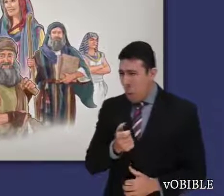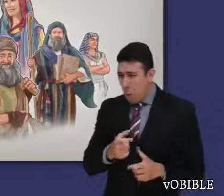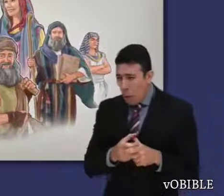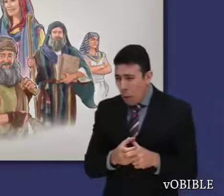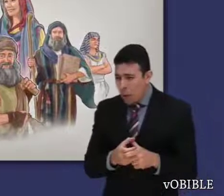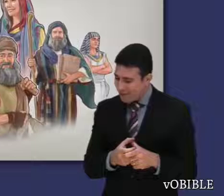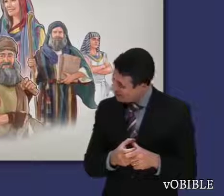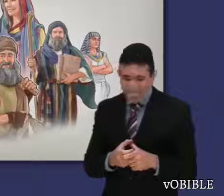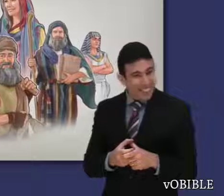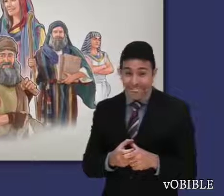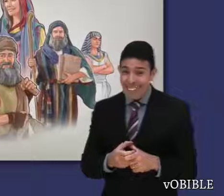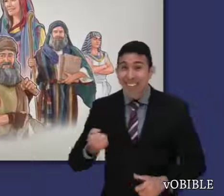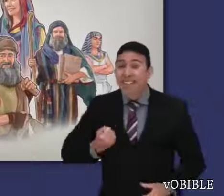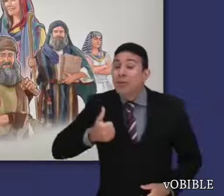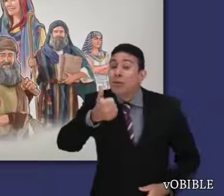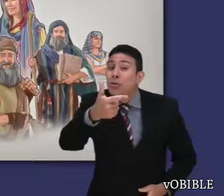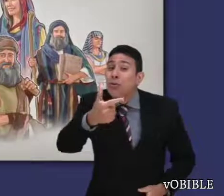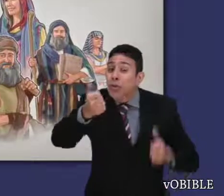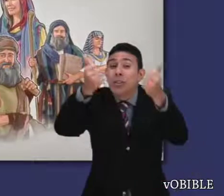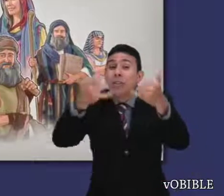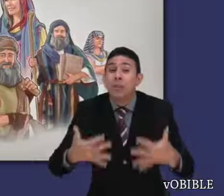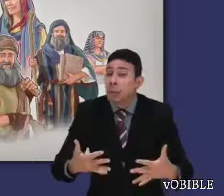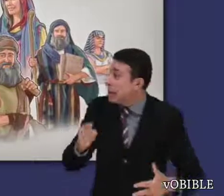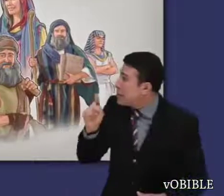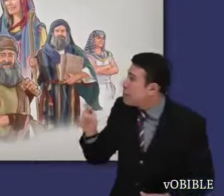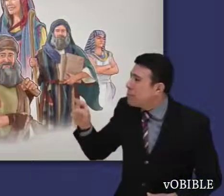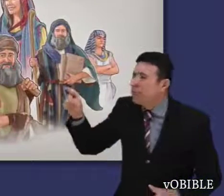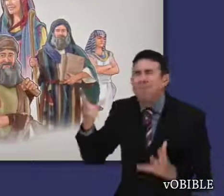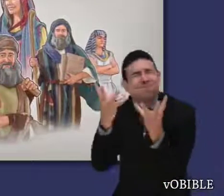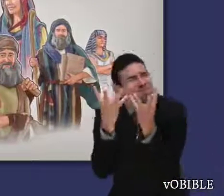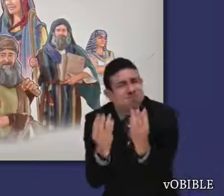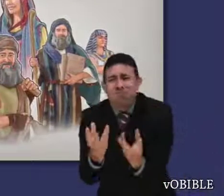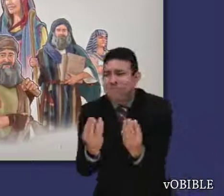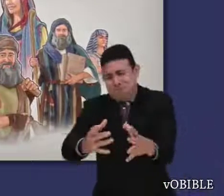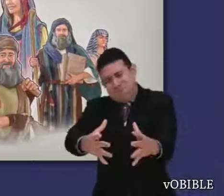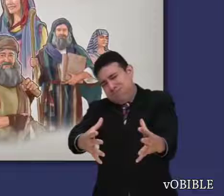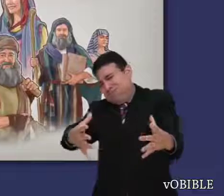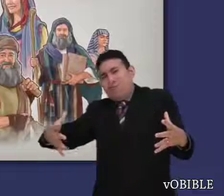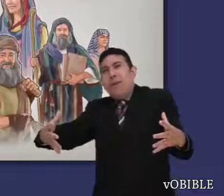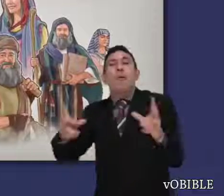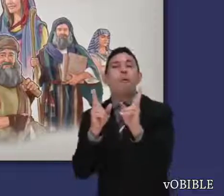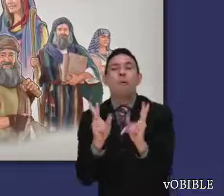No capítulo 12, vemos que esses homens e mulheres corajosos formam uma grande nuvem de